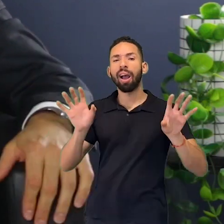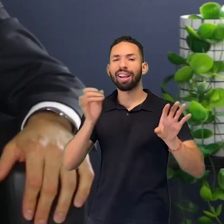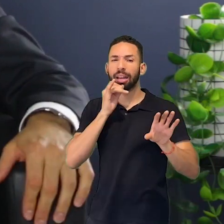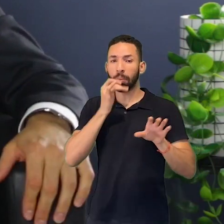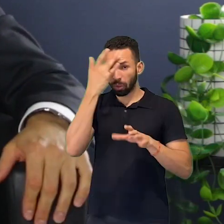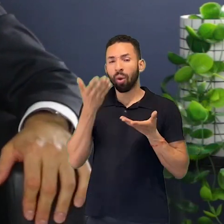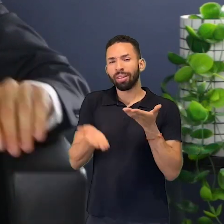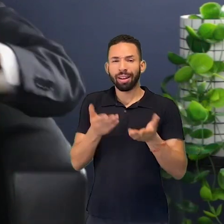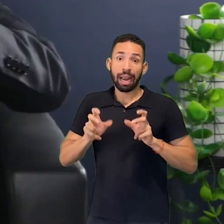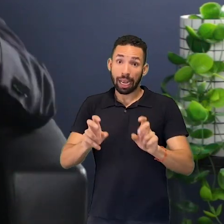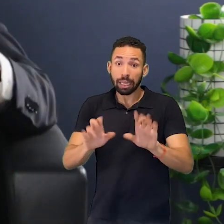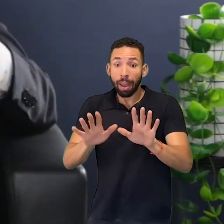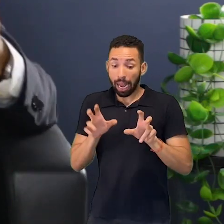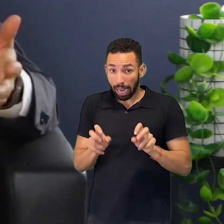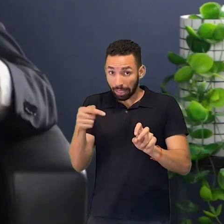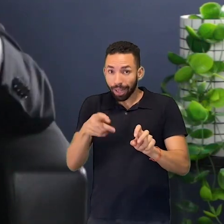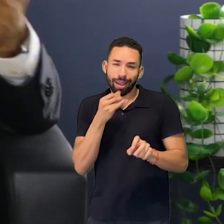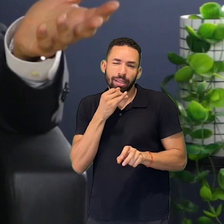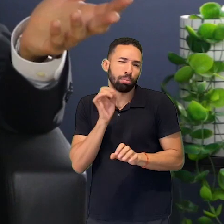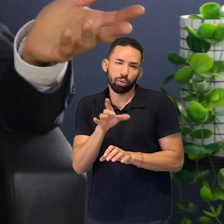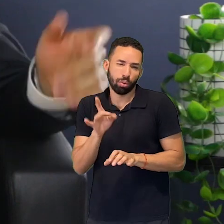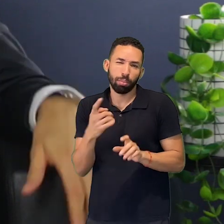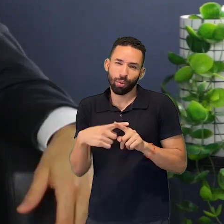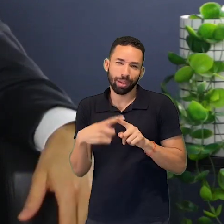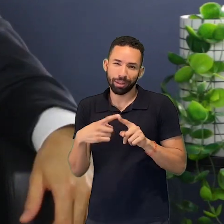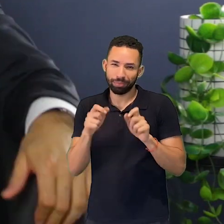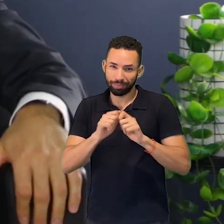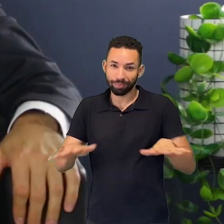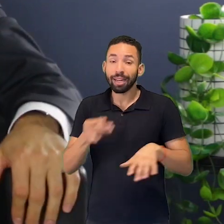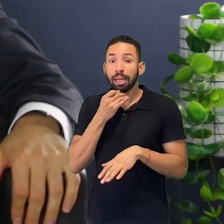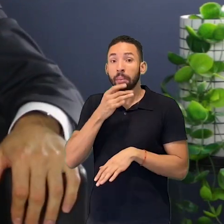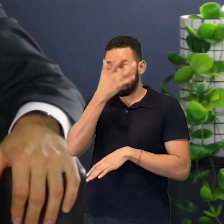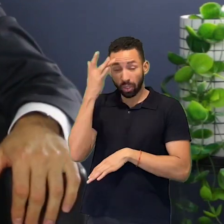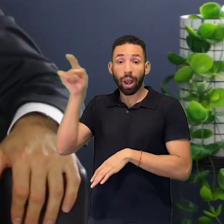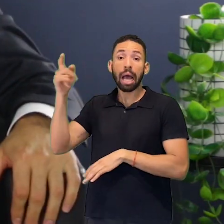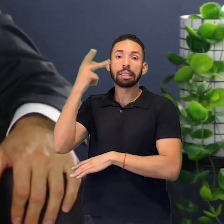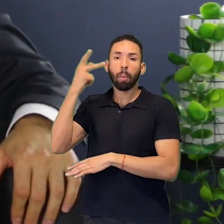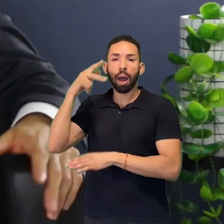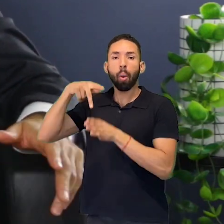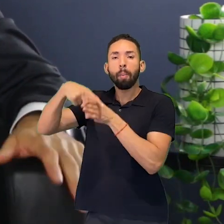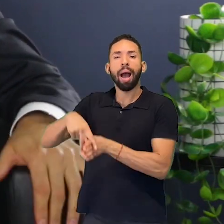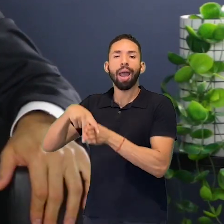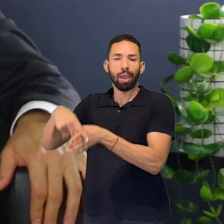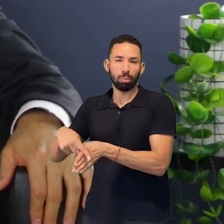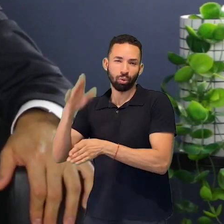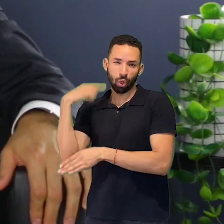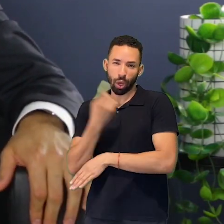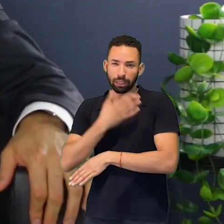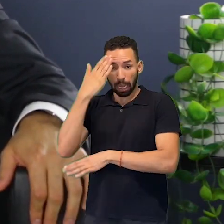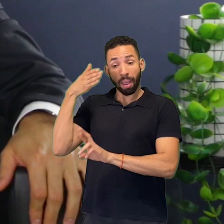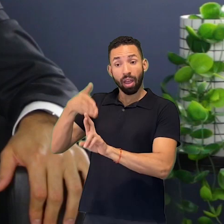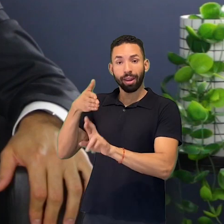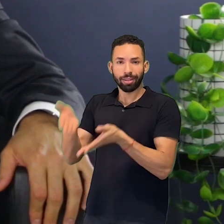de câncer, por exemplo, falo de câncer como exemplo, pode ser qualquer outro. Em Barreto, São Paulo, que nós sabemos que é uma